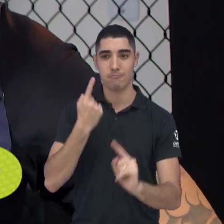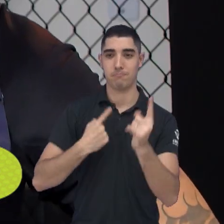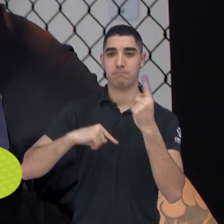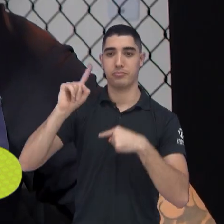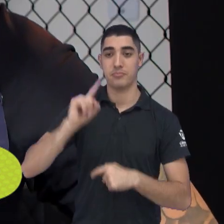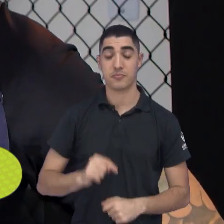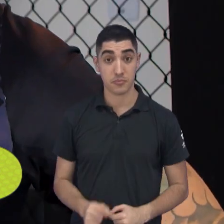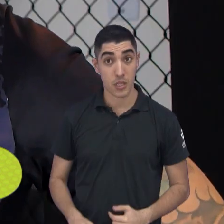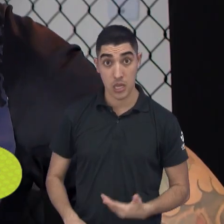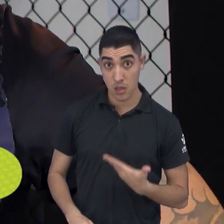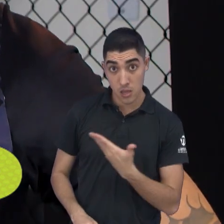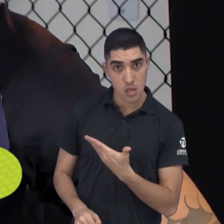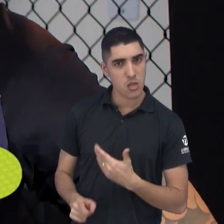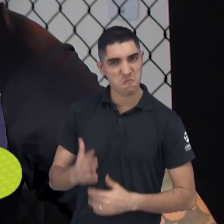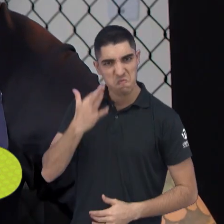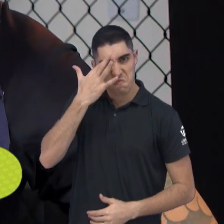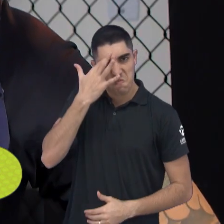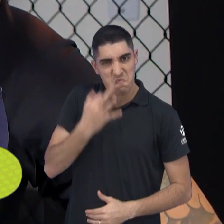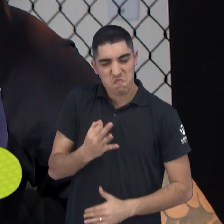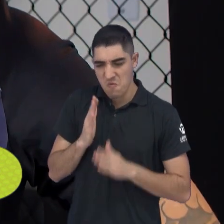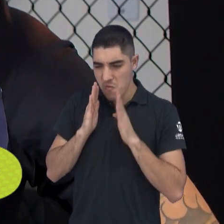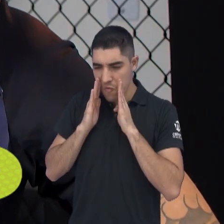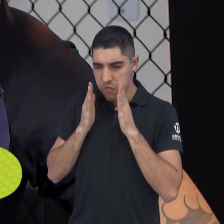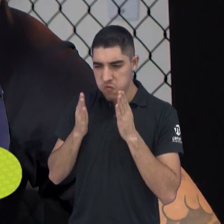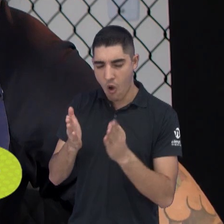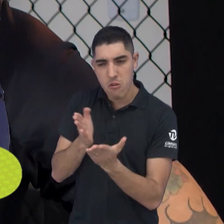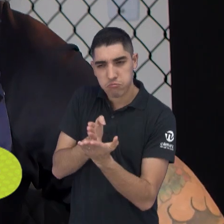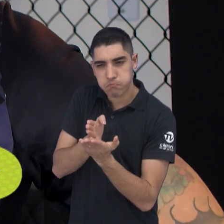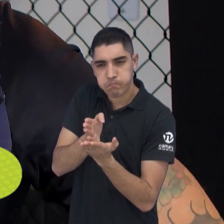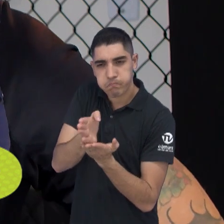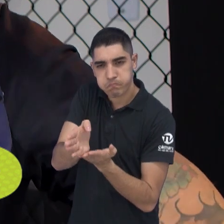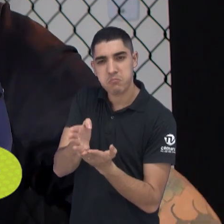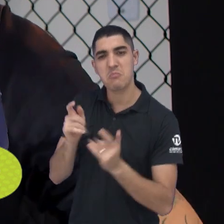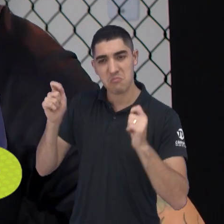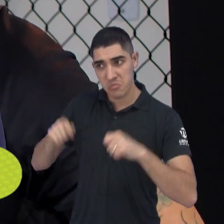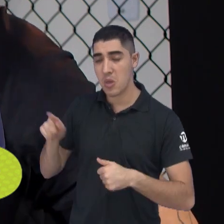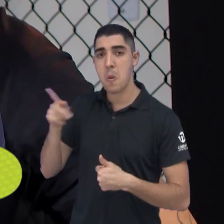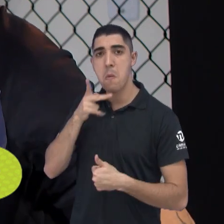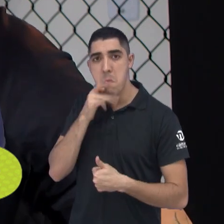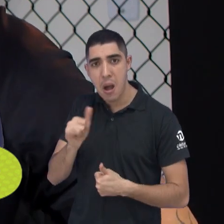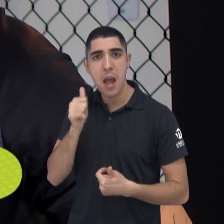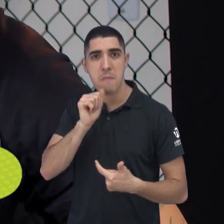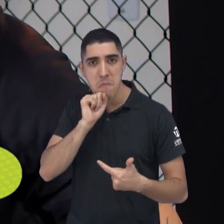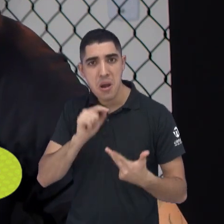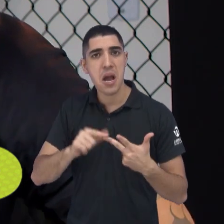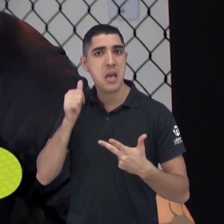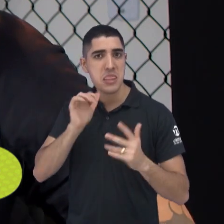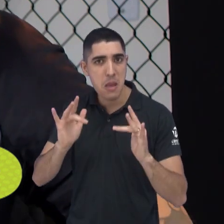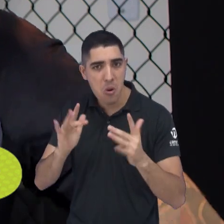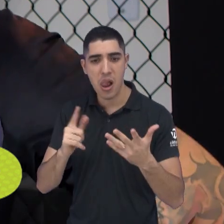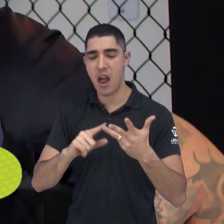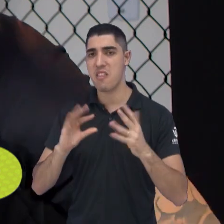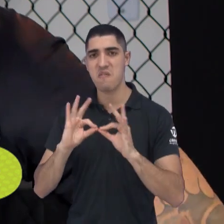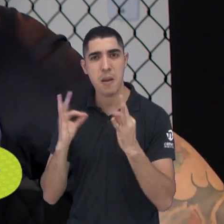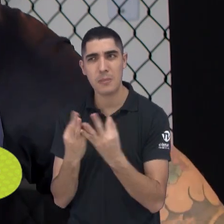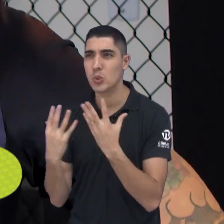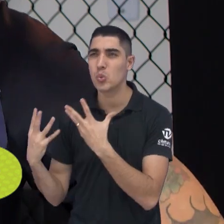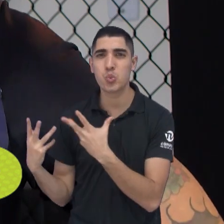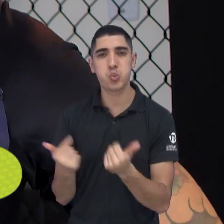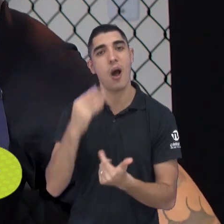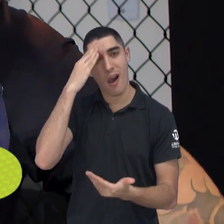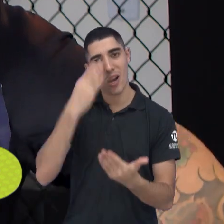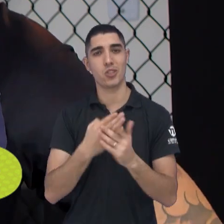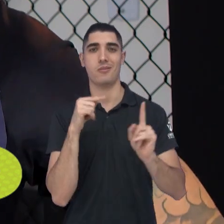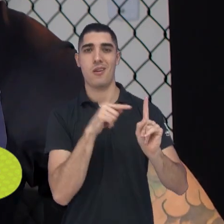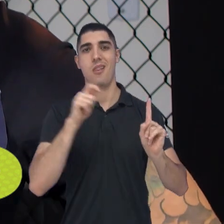é muito determinado, tá? Sabe onde quer chegar, né? Eu acredito muito no potencial, o pai acredita, a mãe acredita, a namorada, a família acredita, então